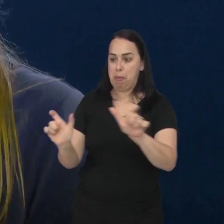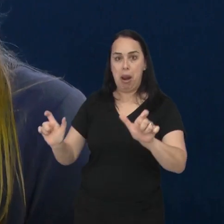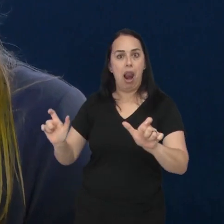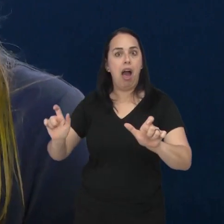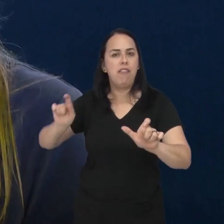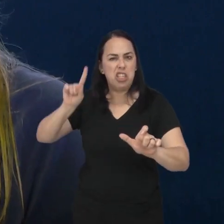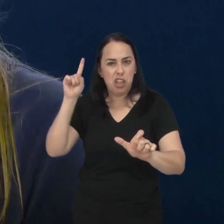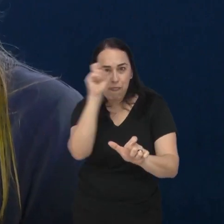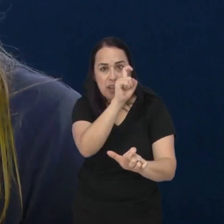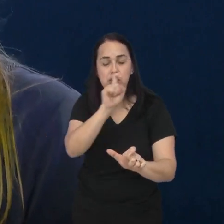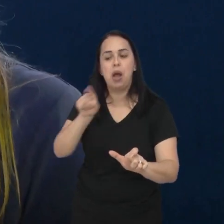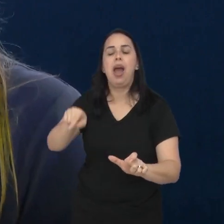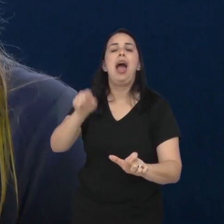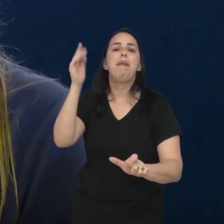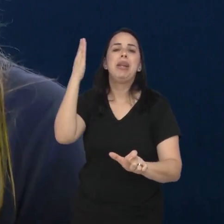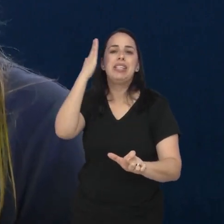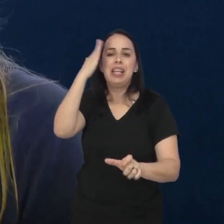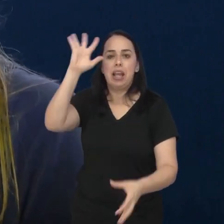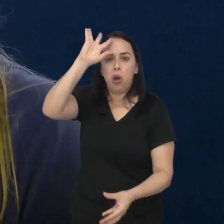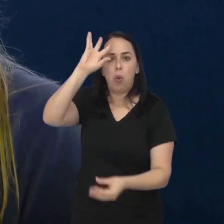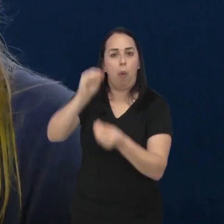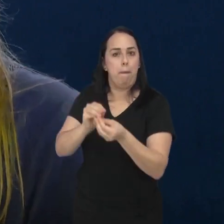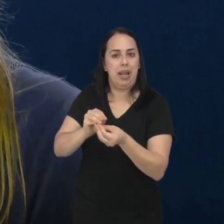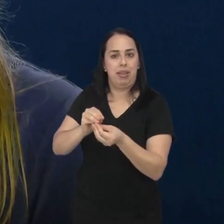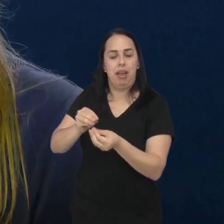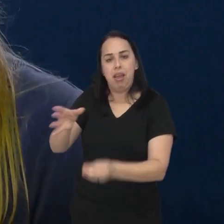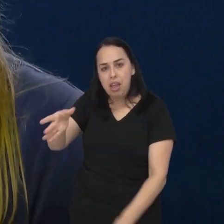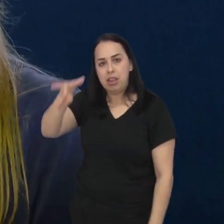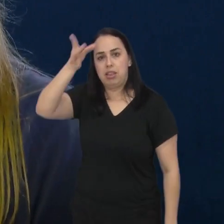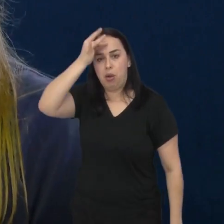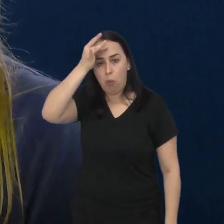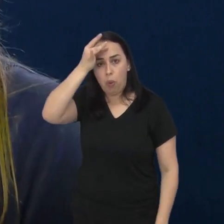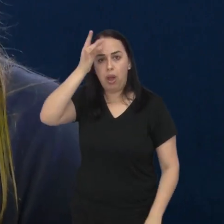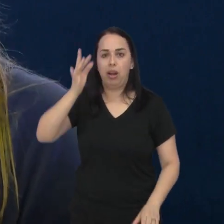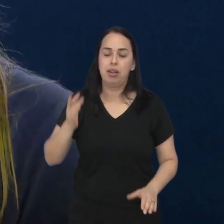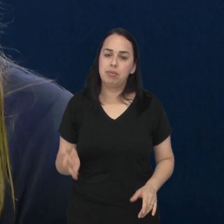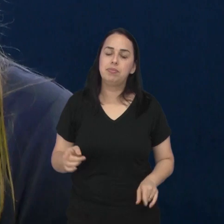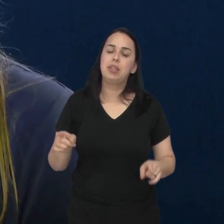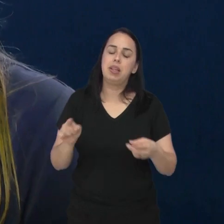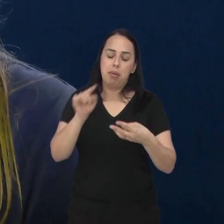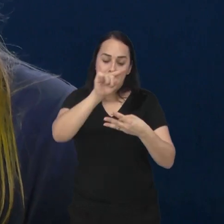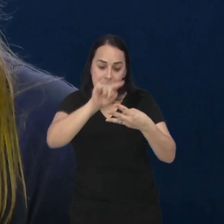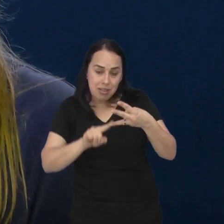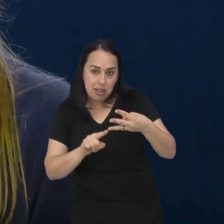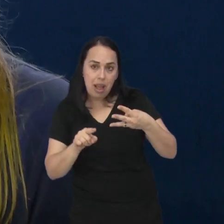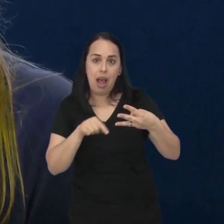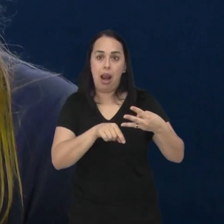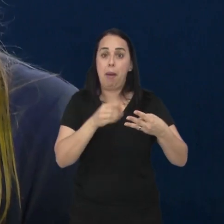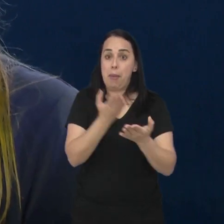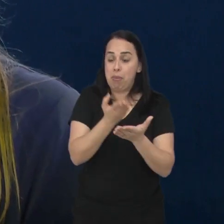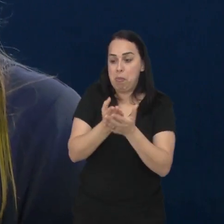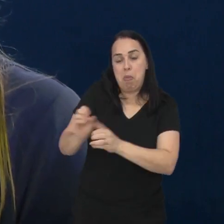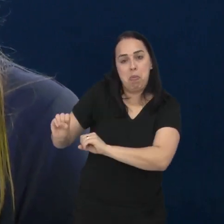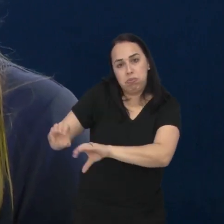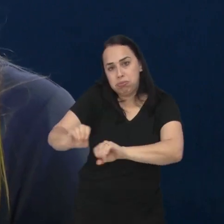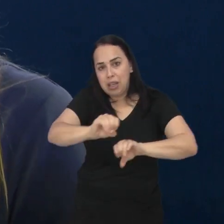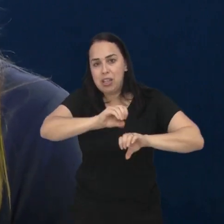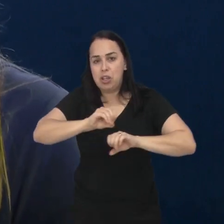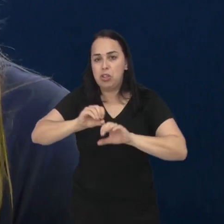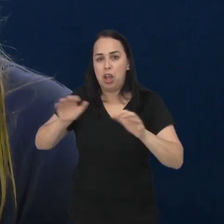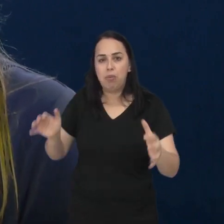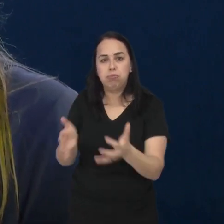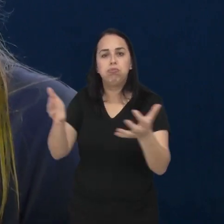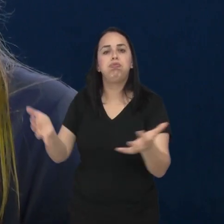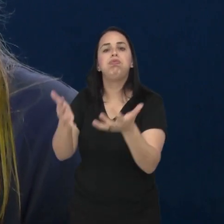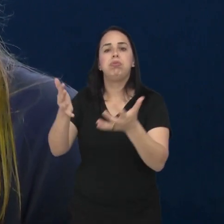não é só a criança decorar, ela tem que saber o hino nacional, o hino da independência, o hino da bandeira. Então ela aproveita a aula dela e